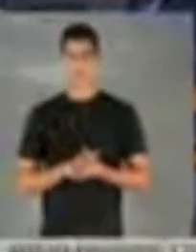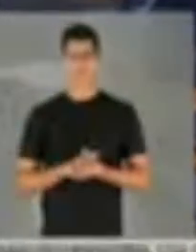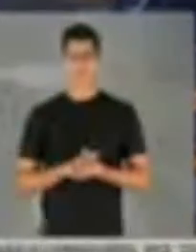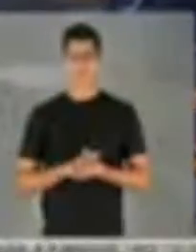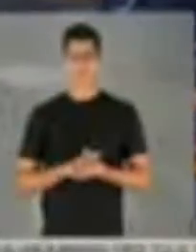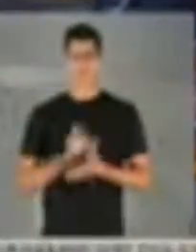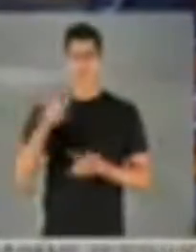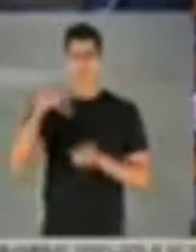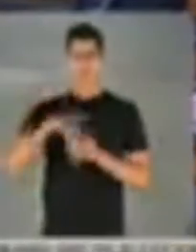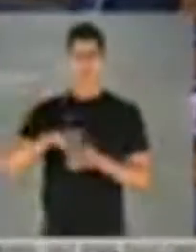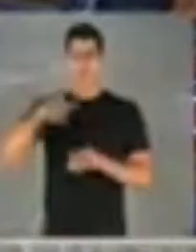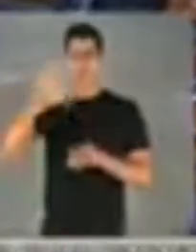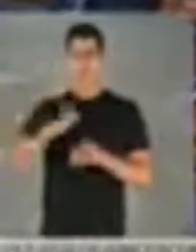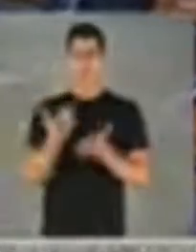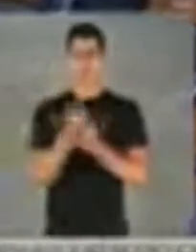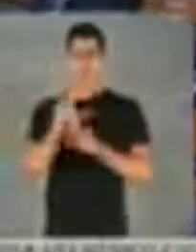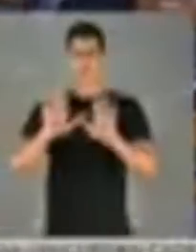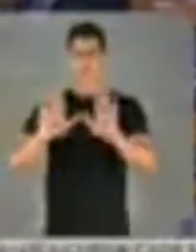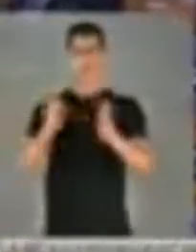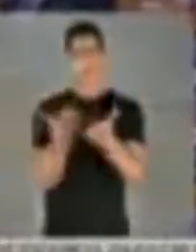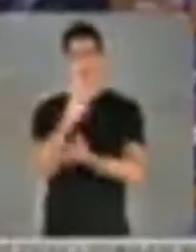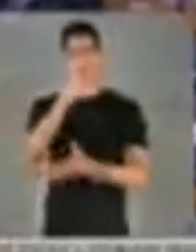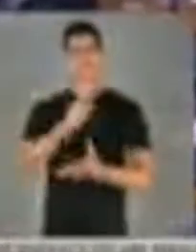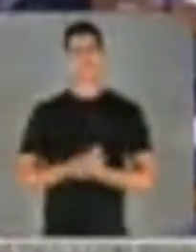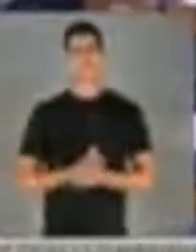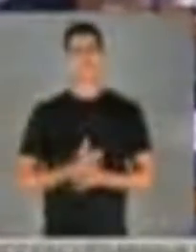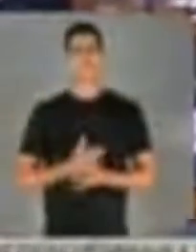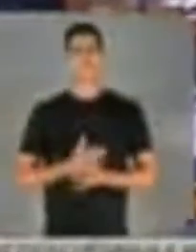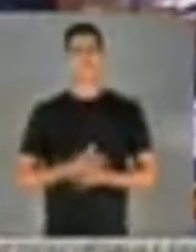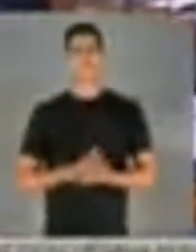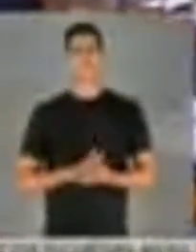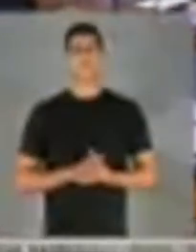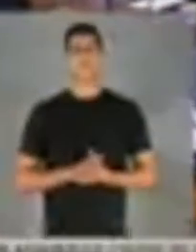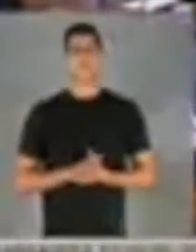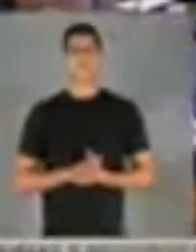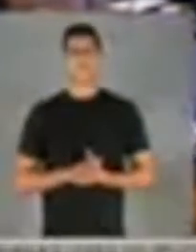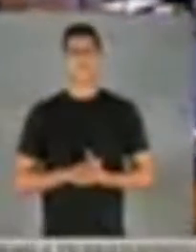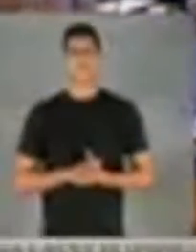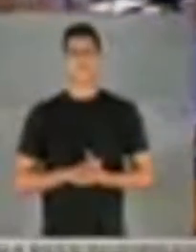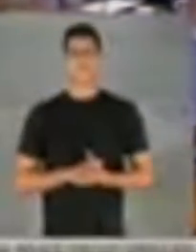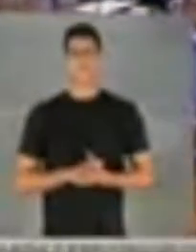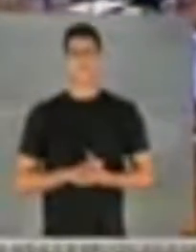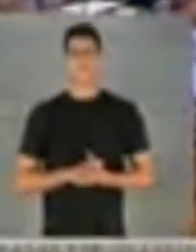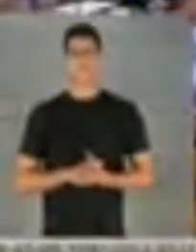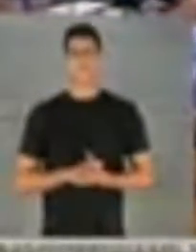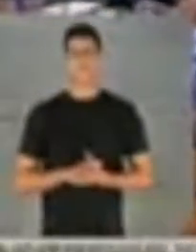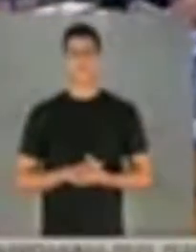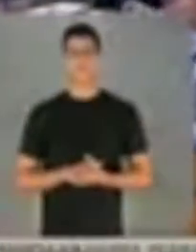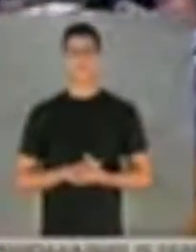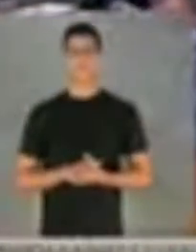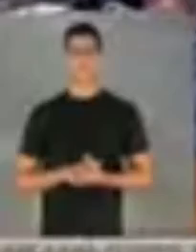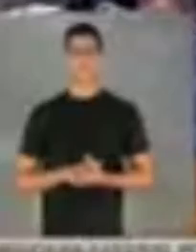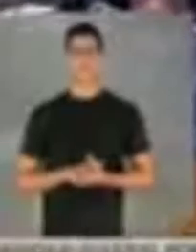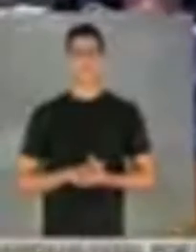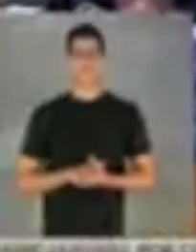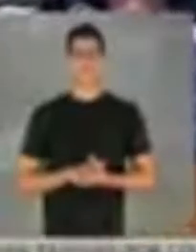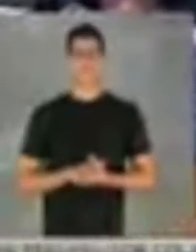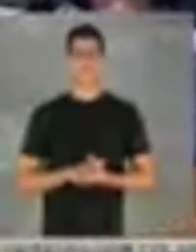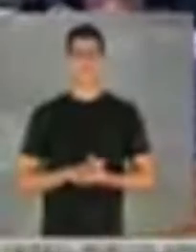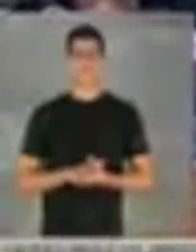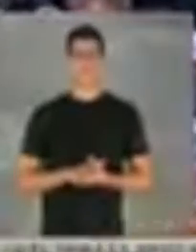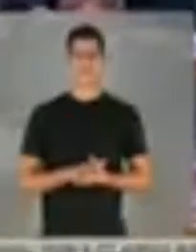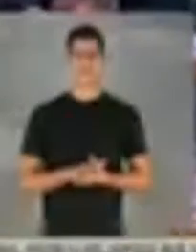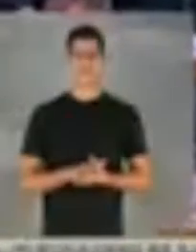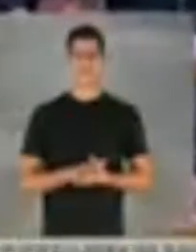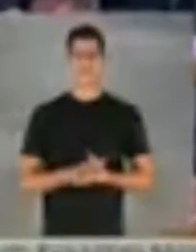Em votação, os que aprovam permaneçam como estão. Aprovado. Se quiser mais uma convocação, aqui aquele